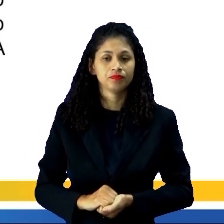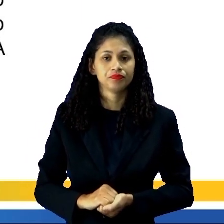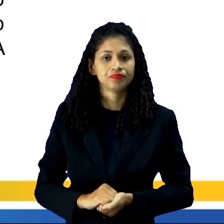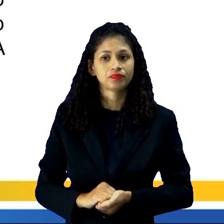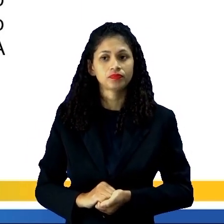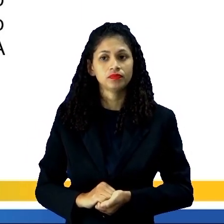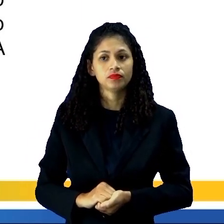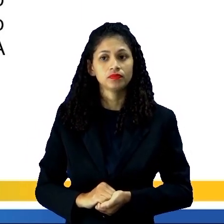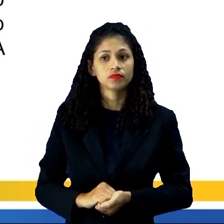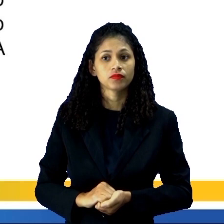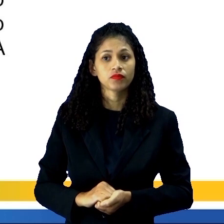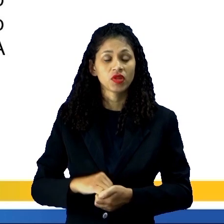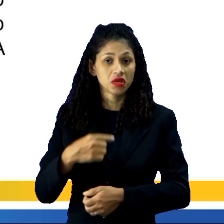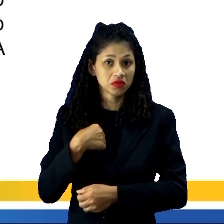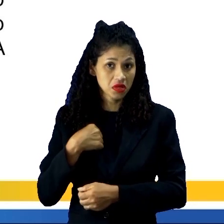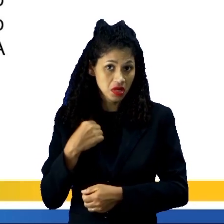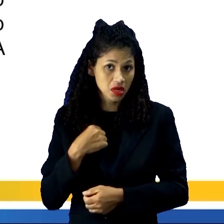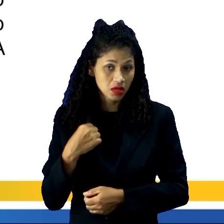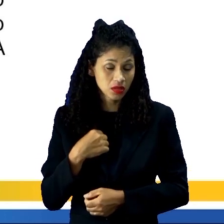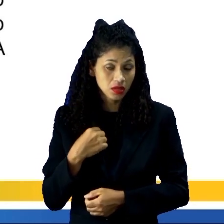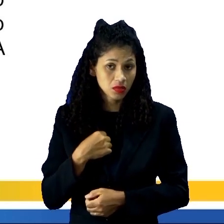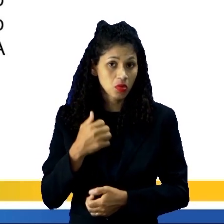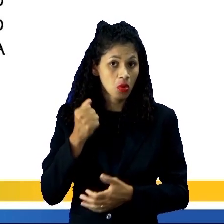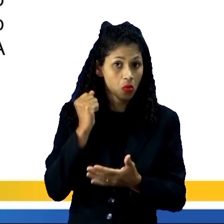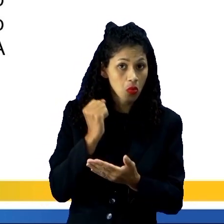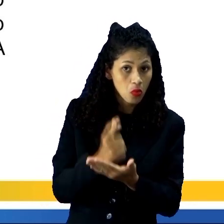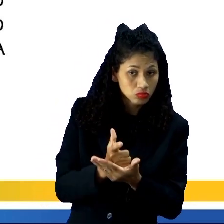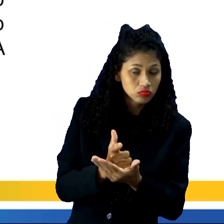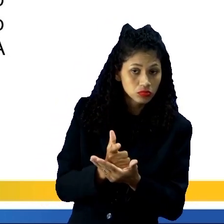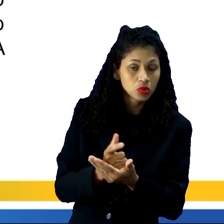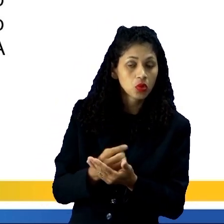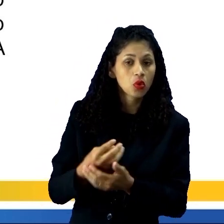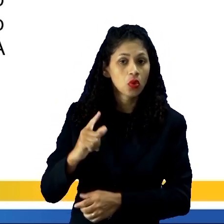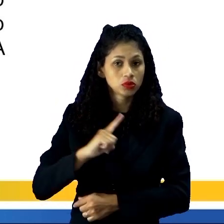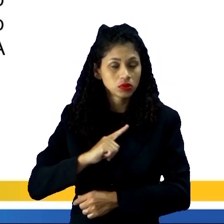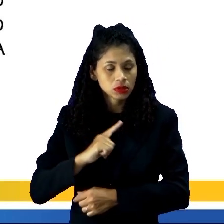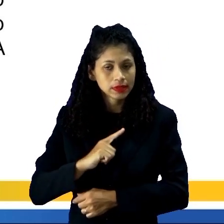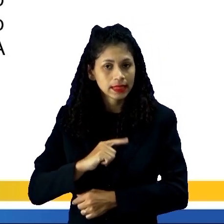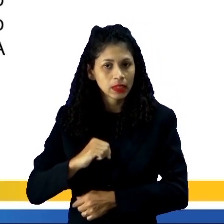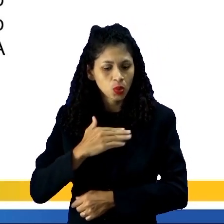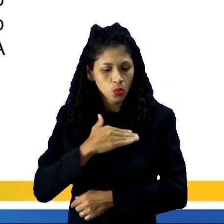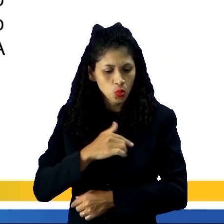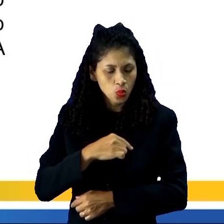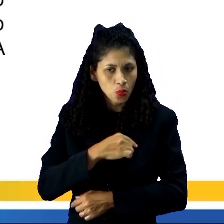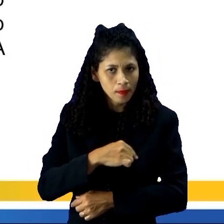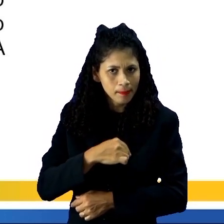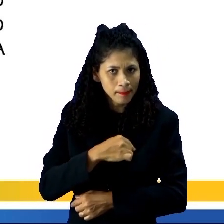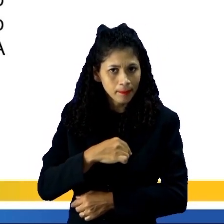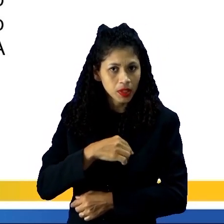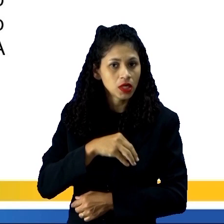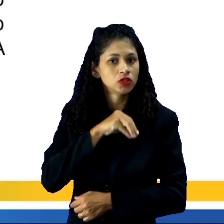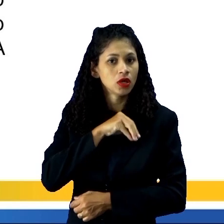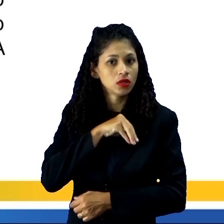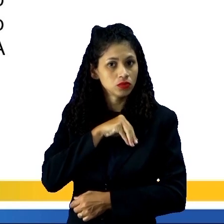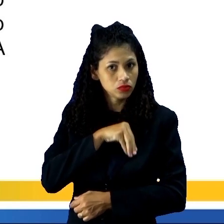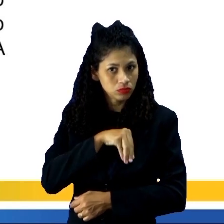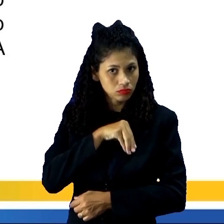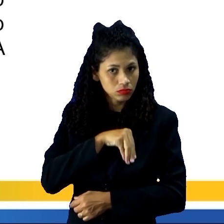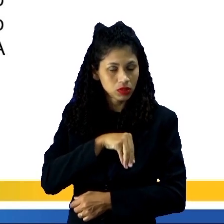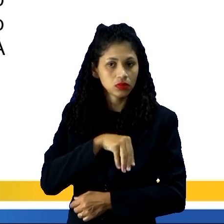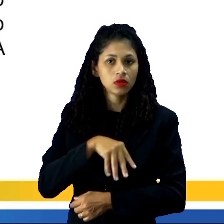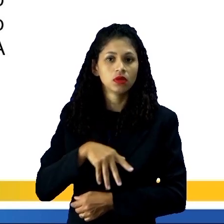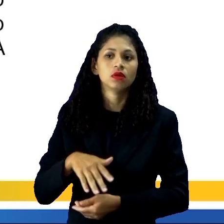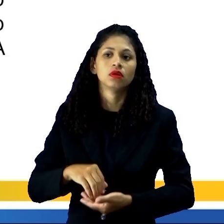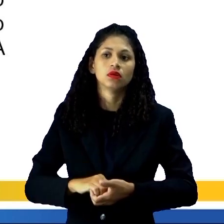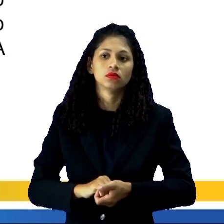comprou tem uma mancha no bolso. Então, para se referir à camisa, nós vamos utilizar ali